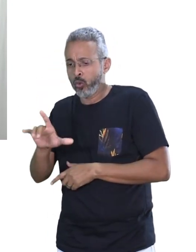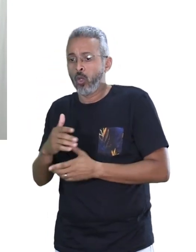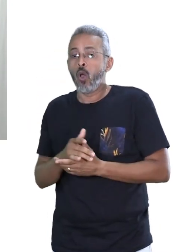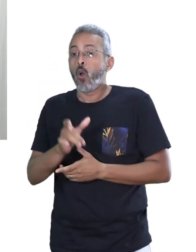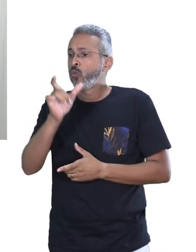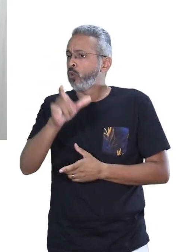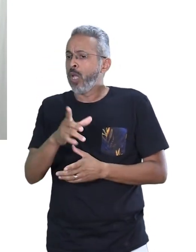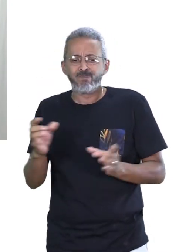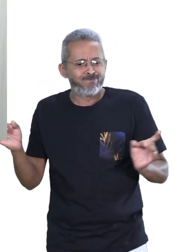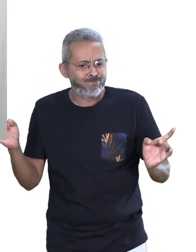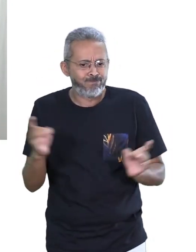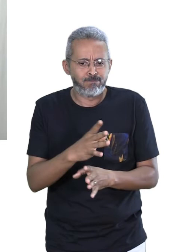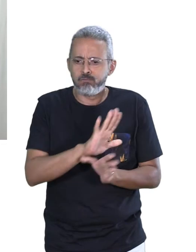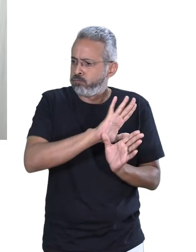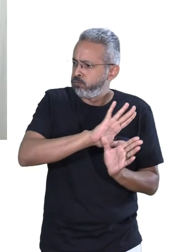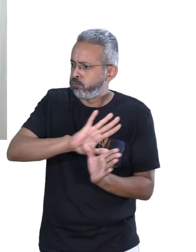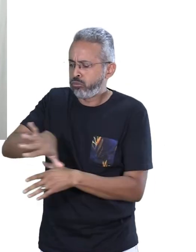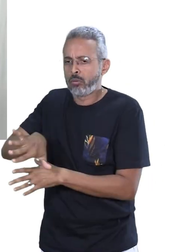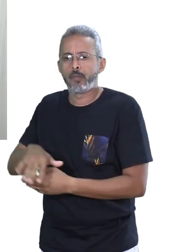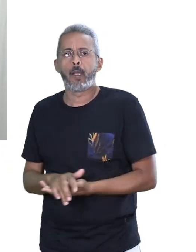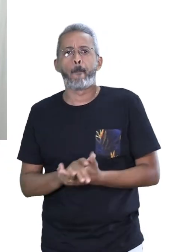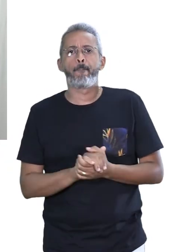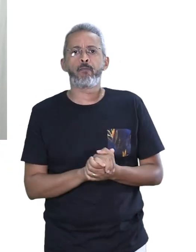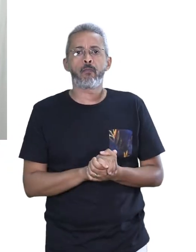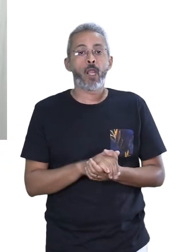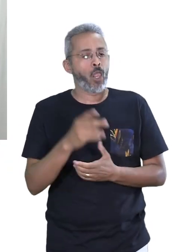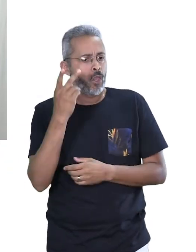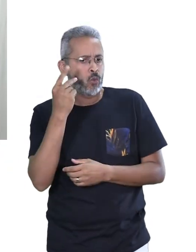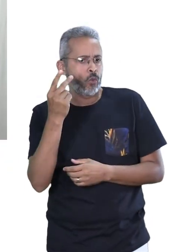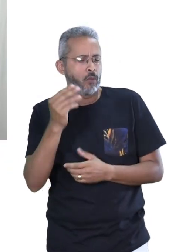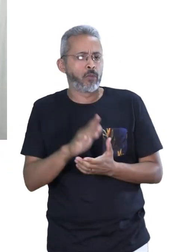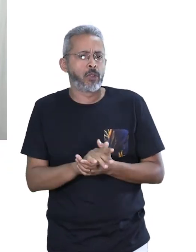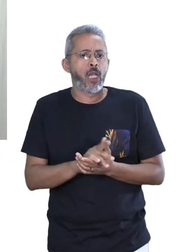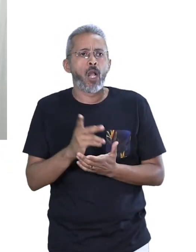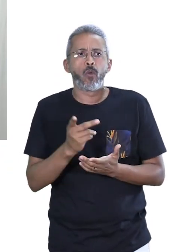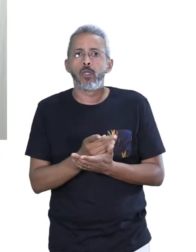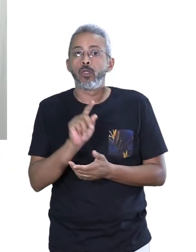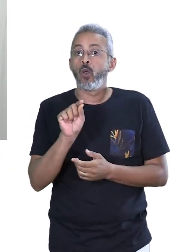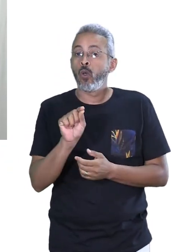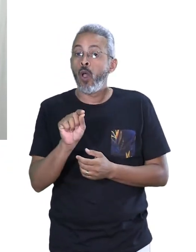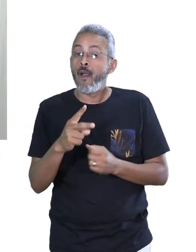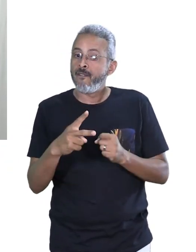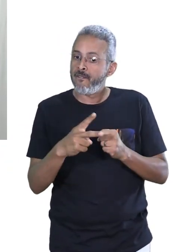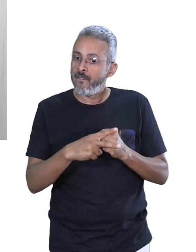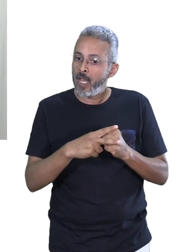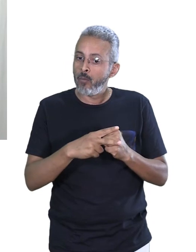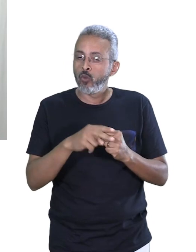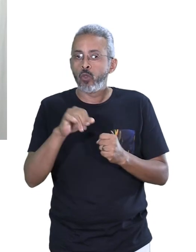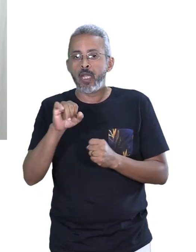inexistente, o sujeito é completamente ausente sintaticamente. Normalmente, ocorre com os